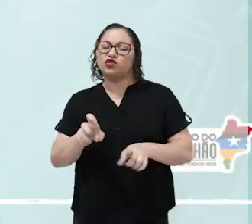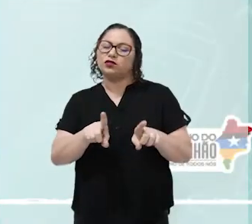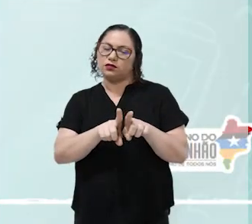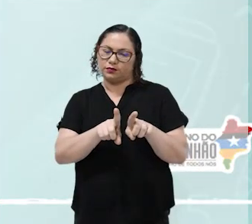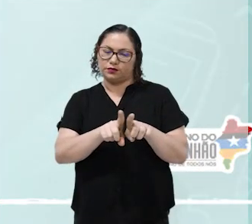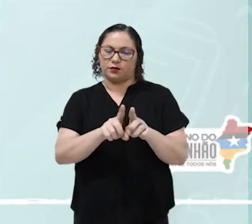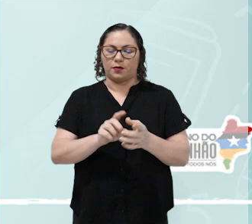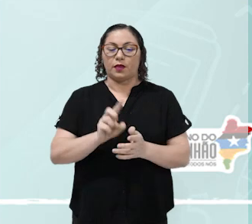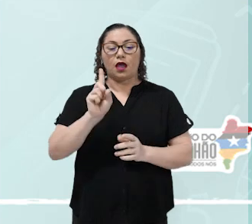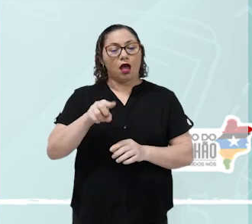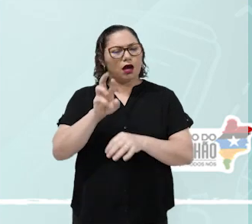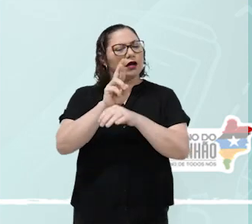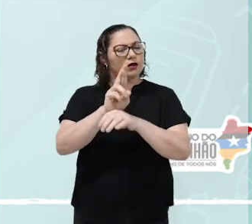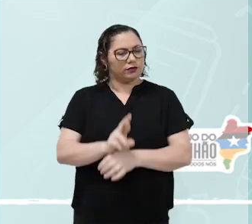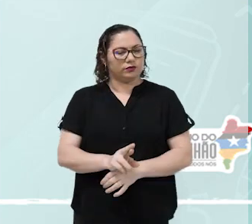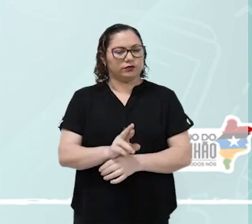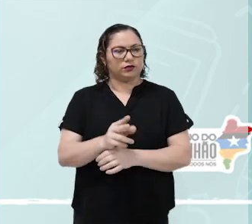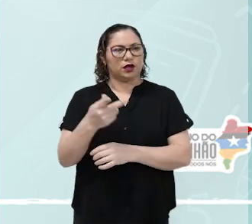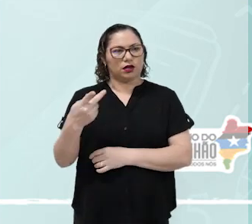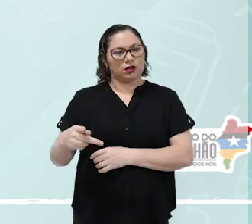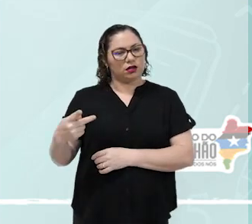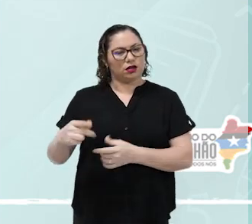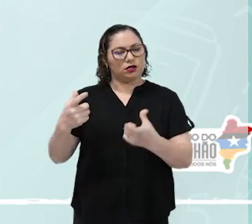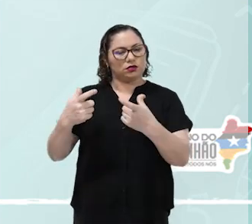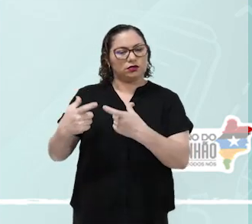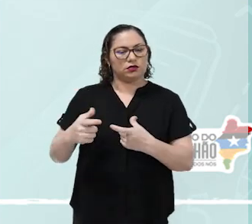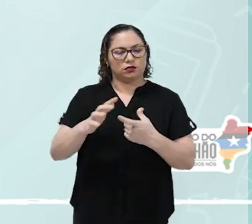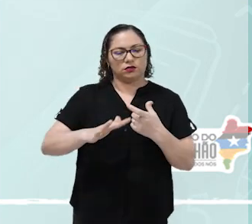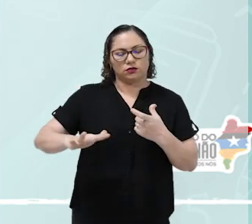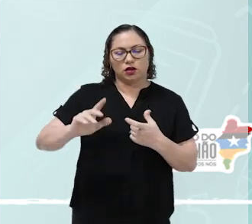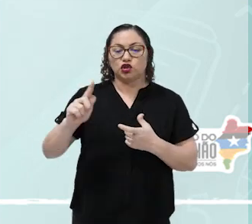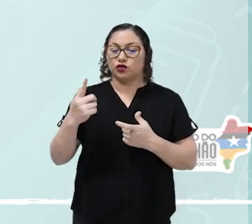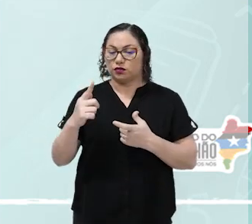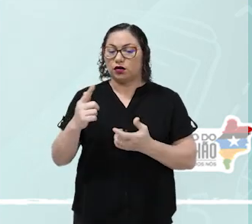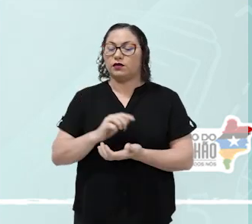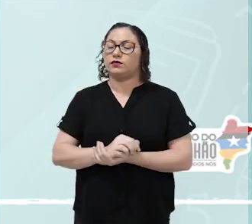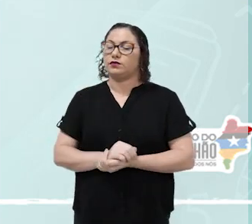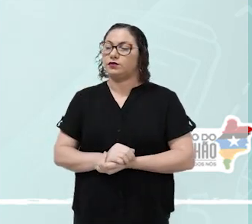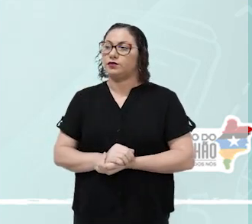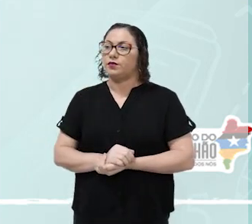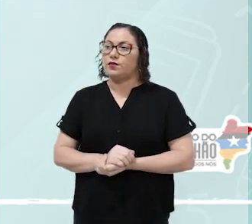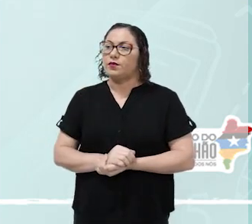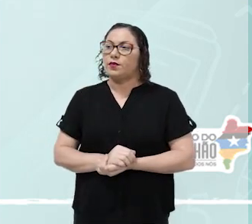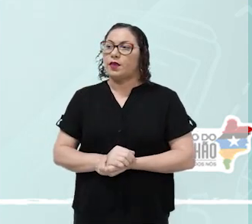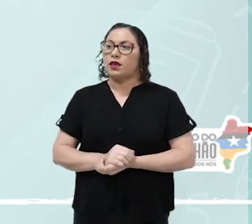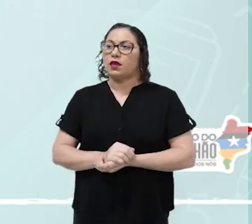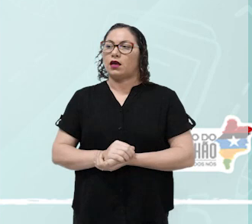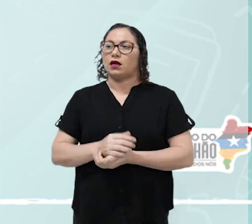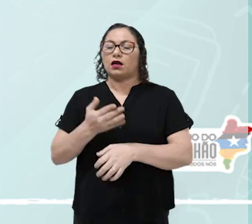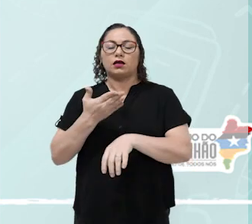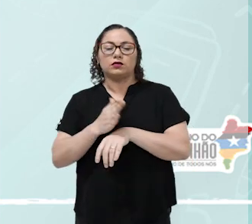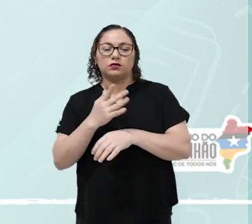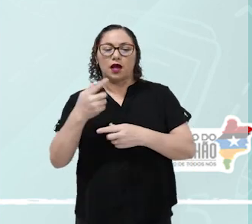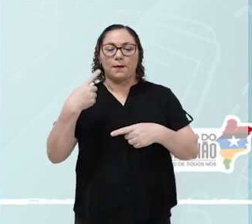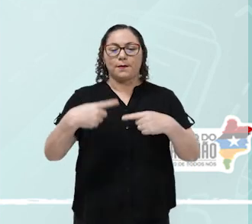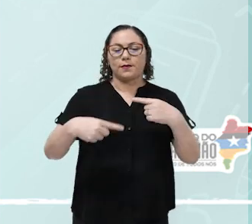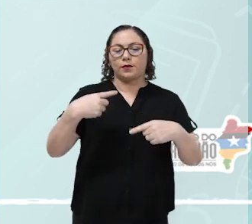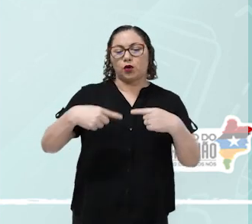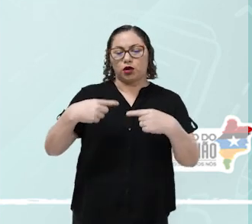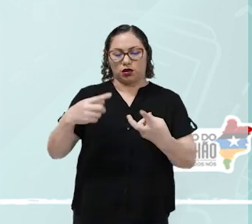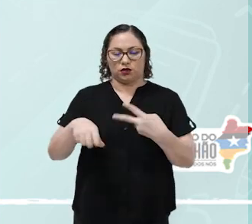algo representativo desse espaço geográfico, que é o espaço urbano, um território das práticas